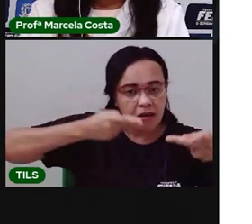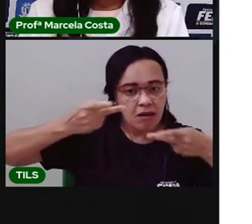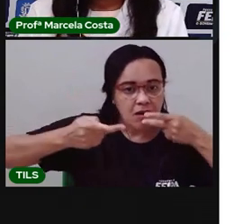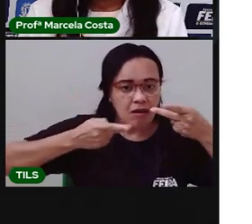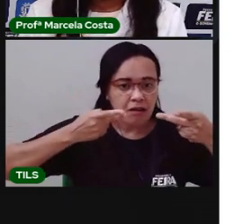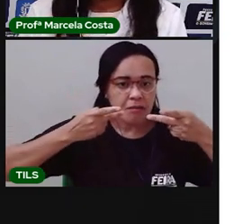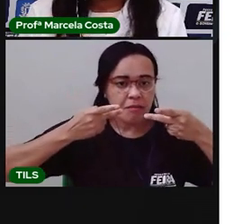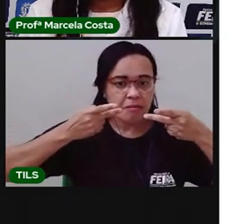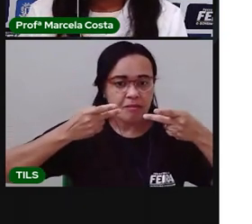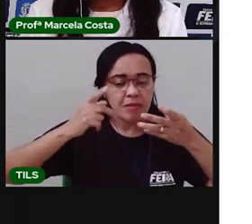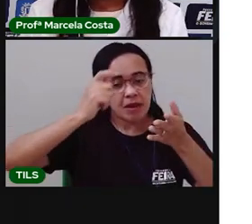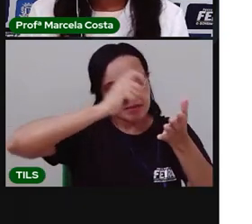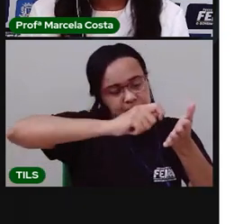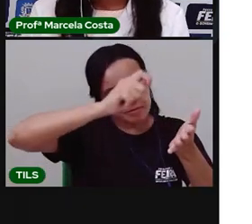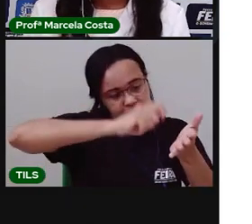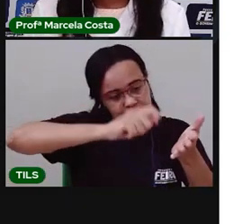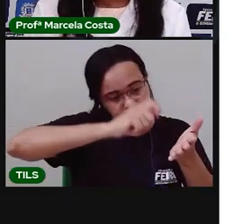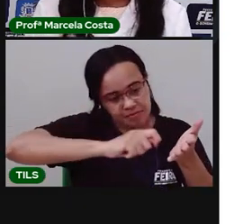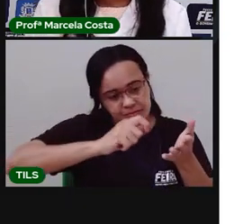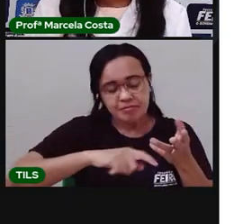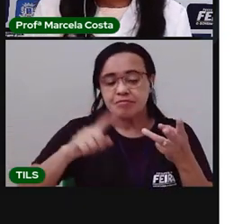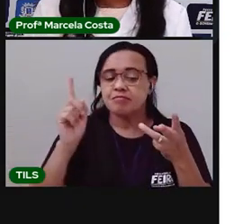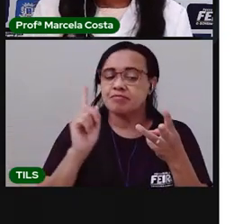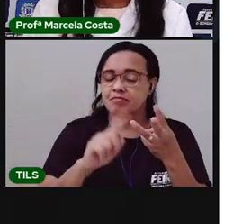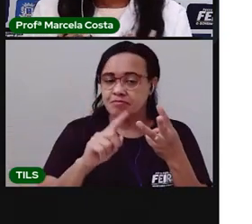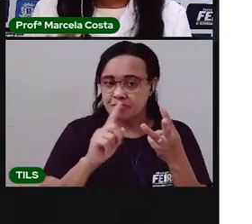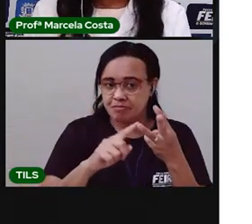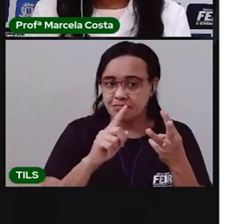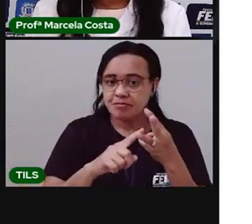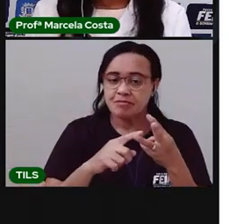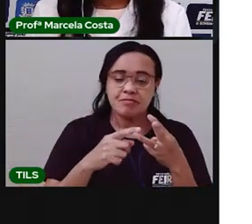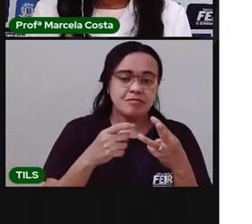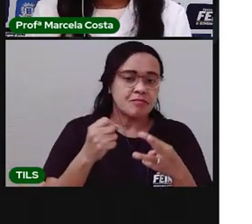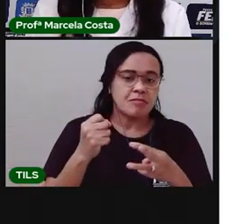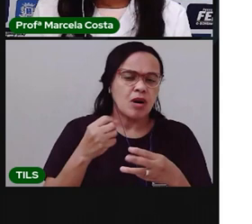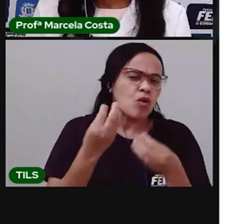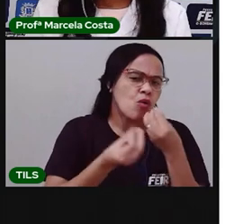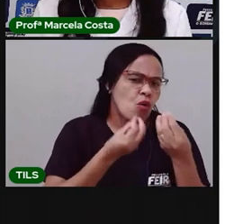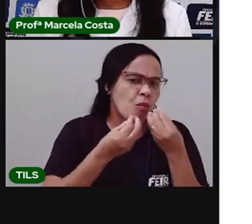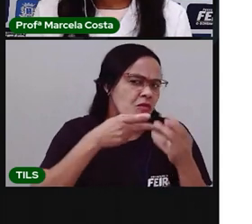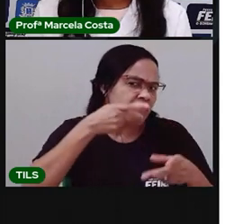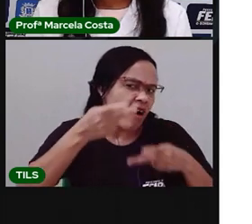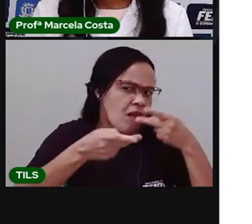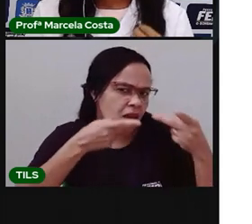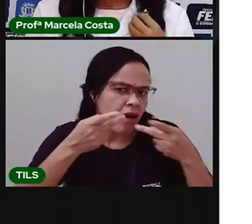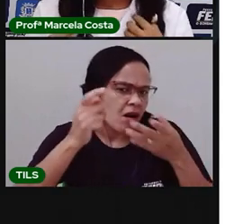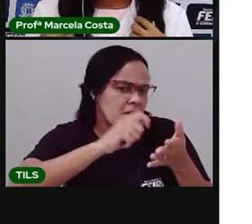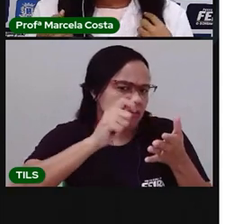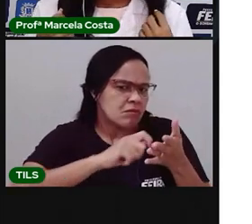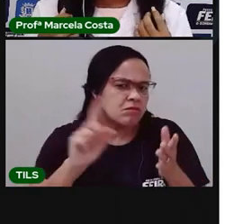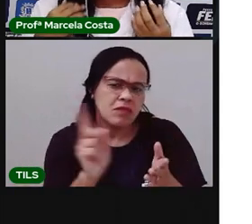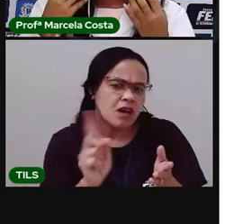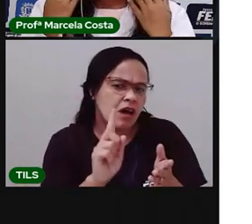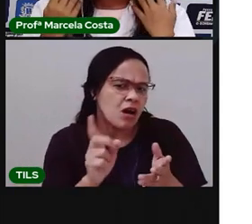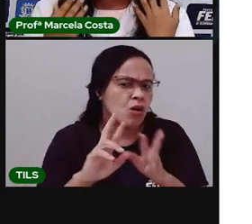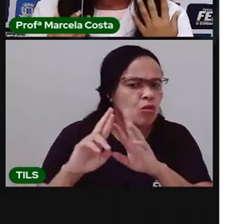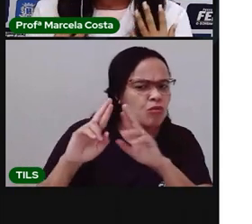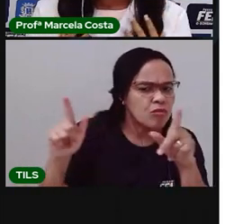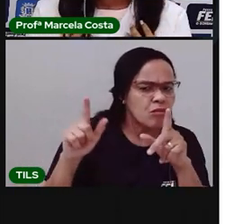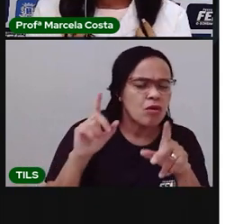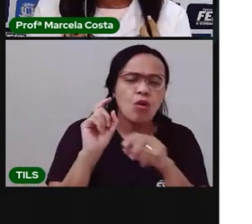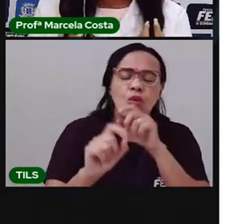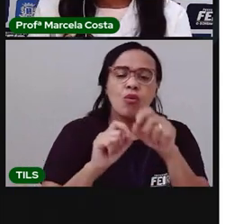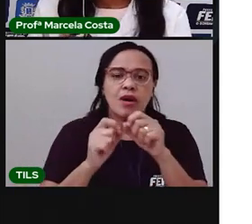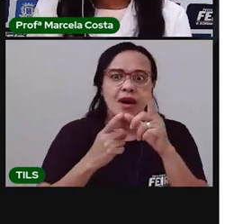maneira escrita e também de maneira não verbal, né? De maneira usando nossas